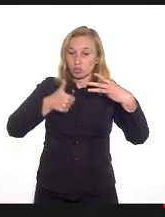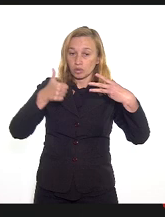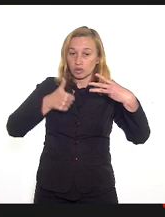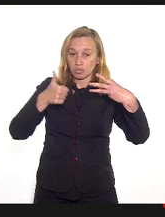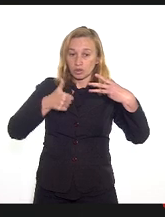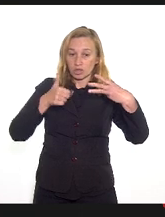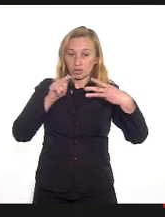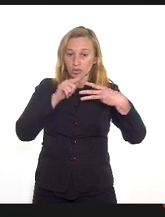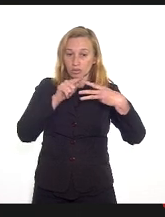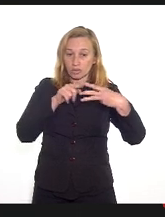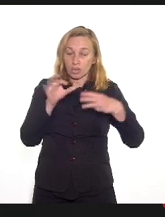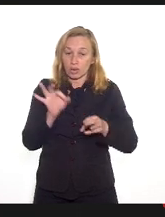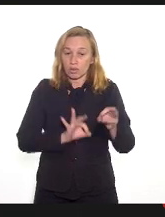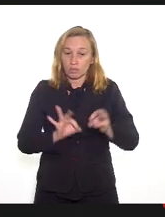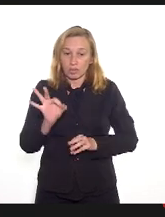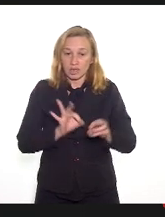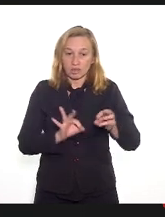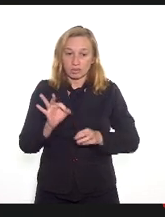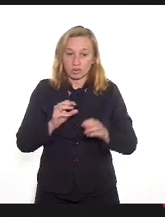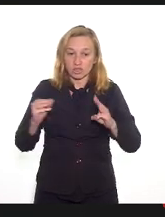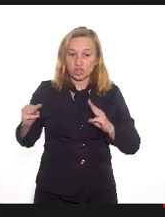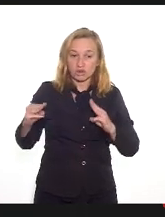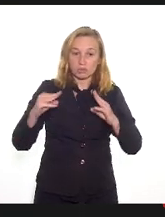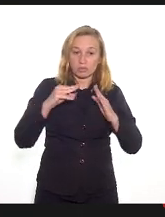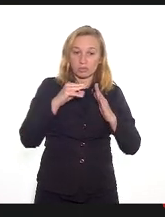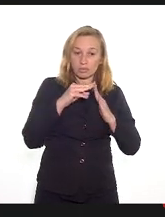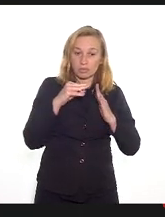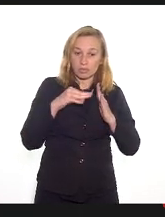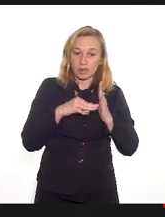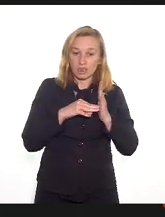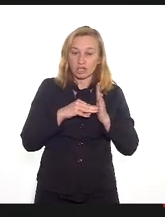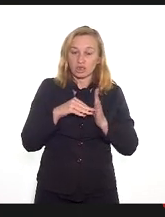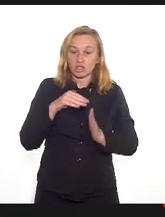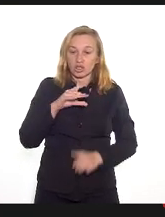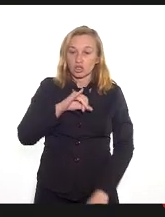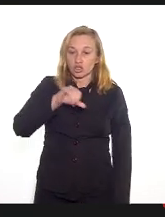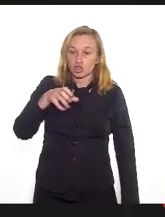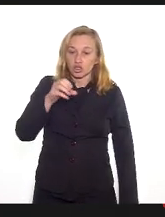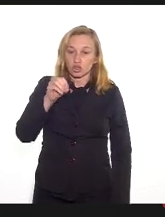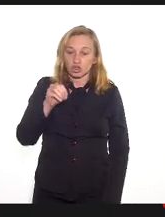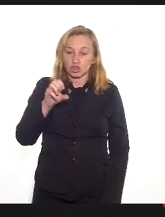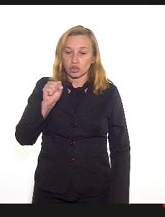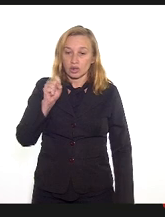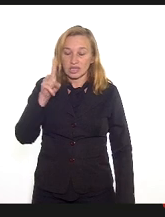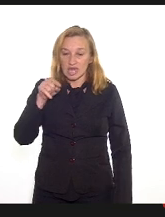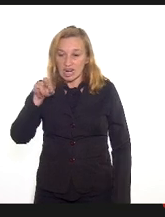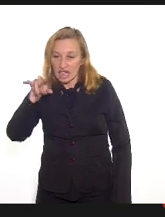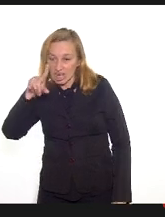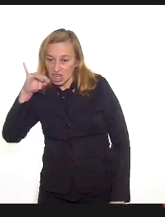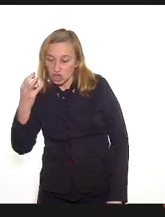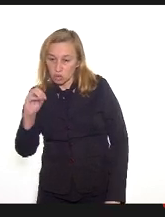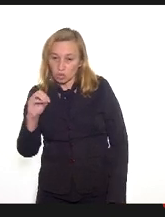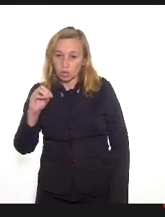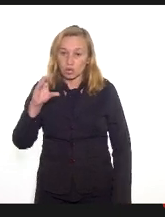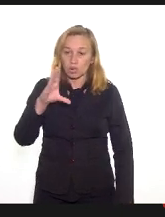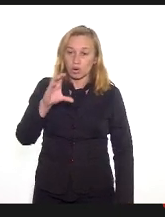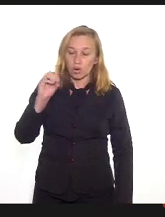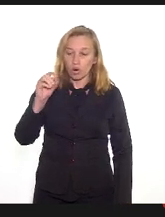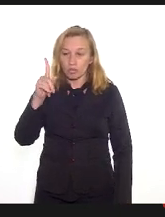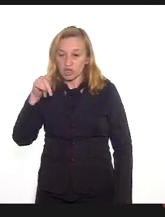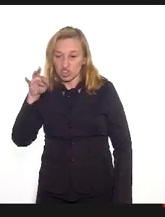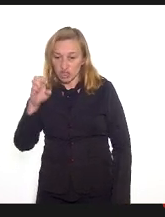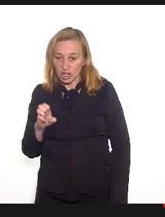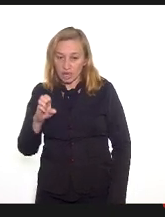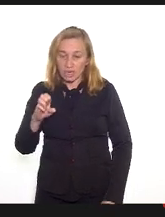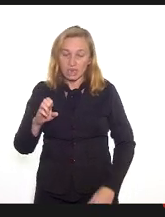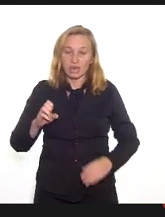com o plano de metas de Juscelino Kubitschek, onde a indústria da construção naval foi uma